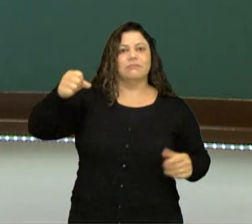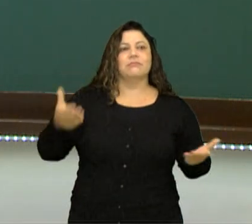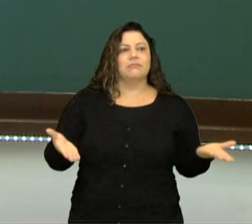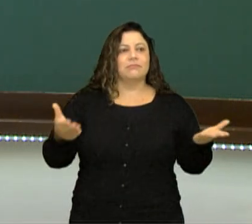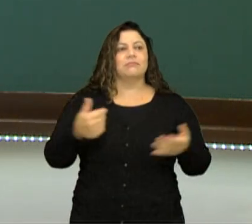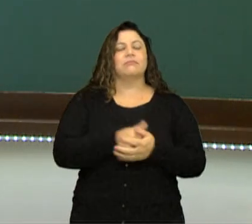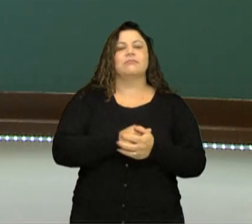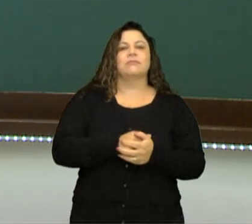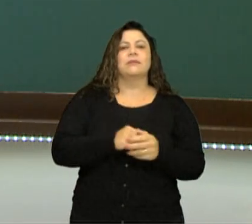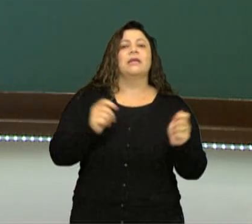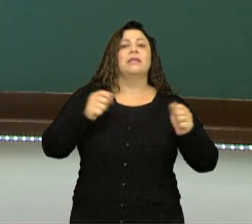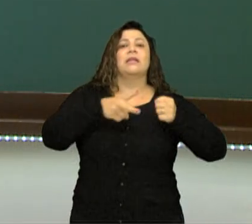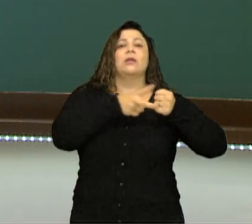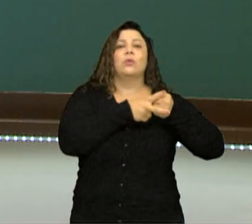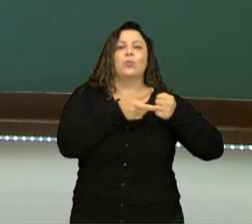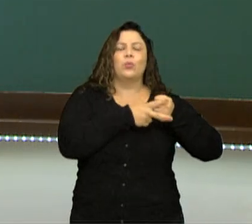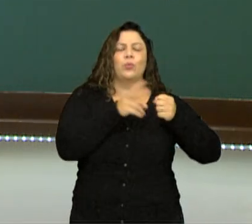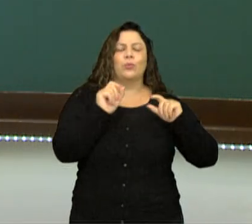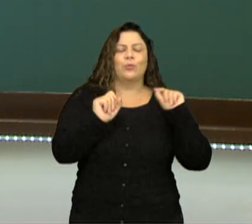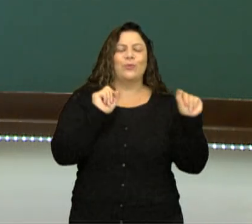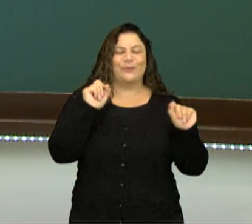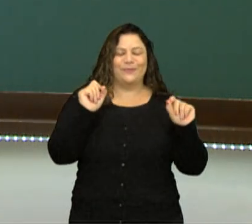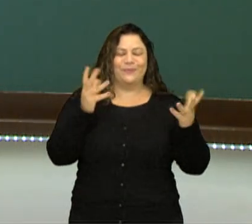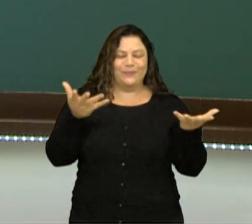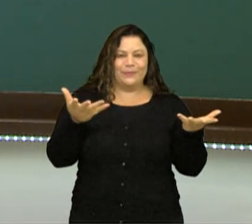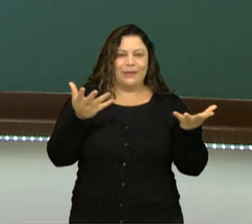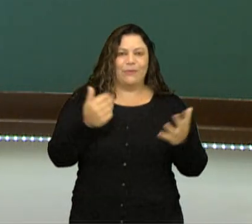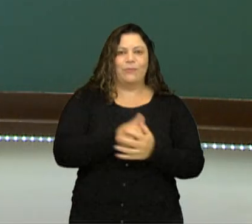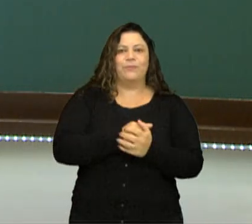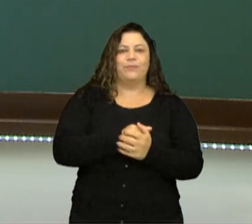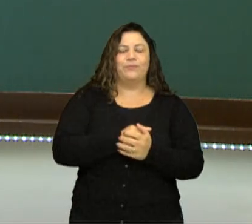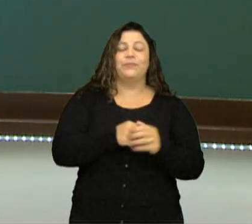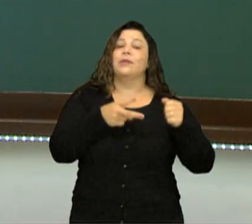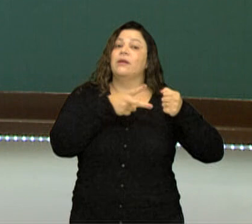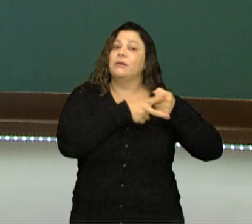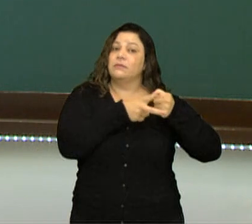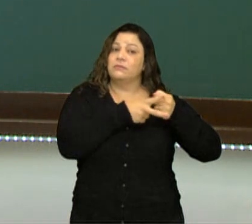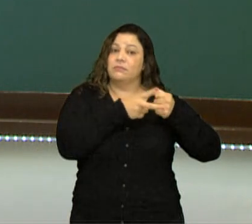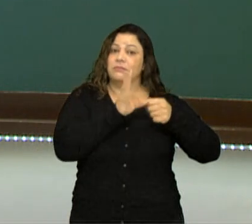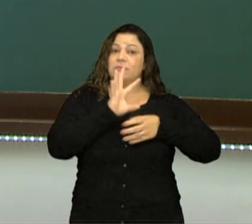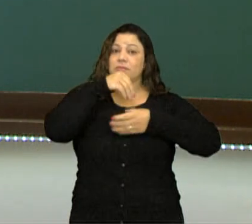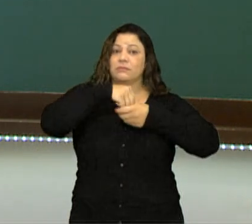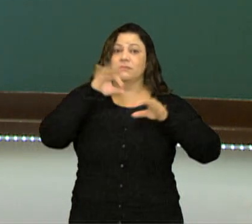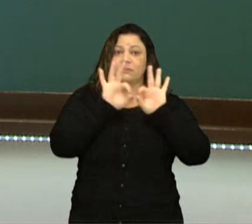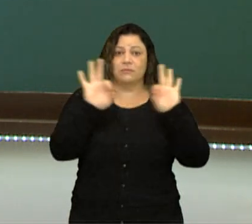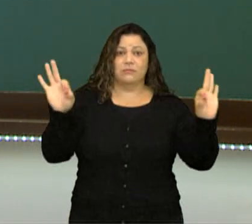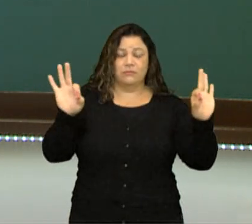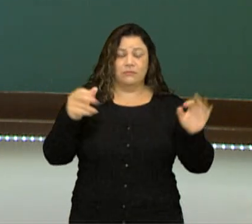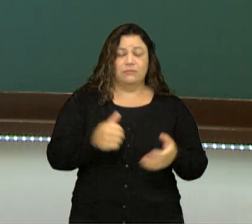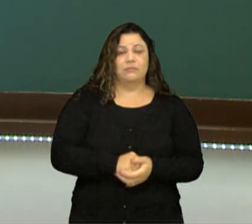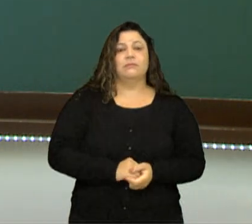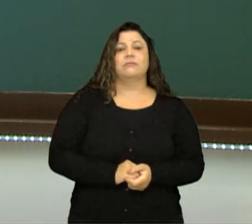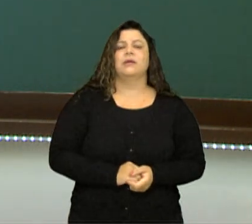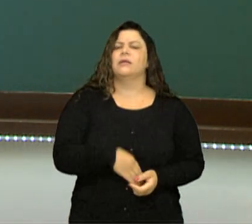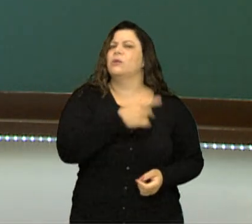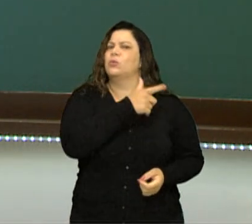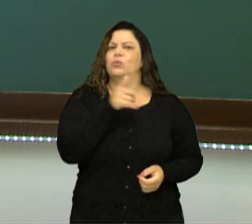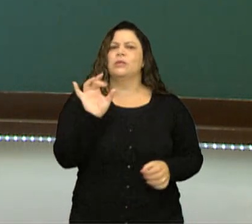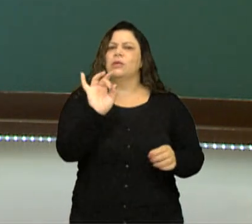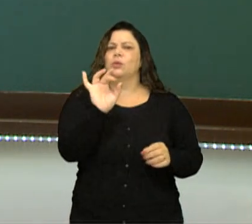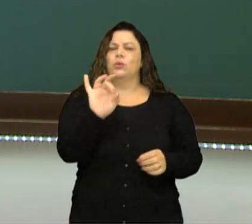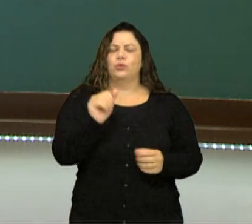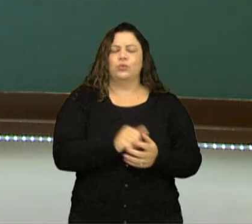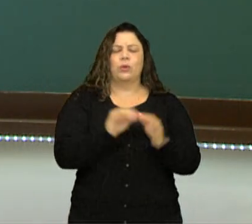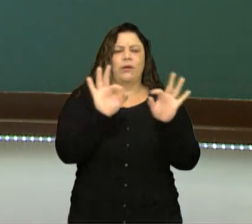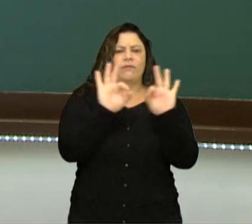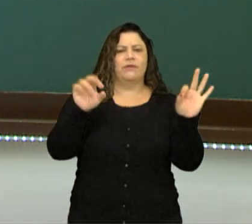temos uma forma verbal, o tem, o verbo. Então, já não temos mais uma frase nominal,